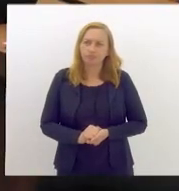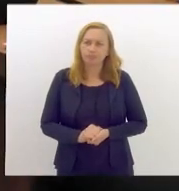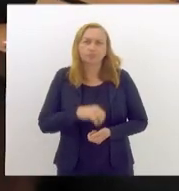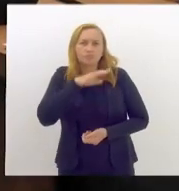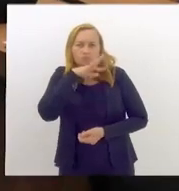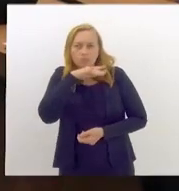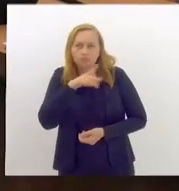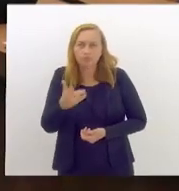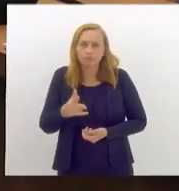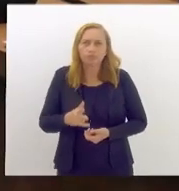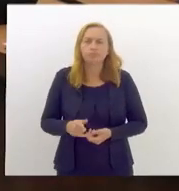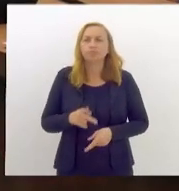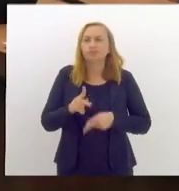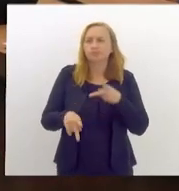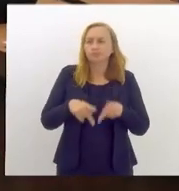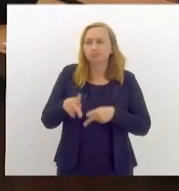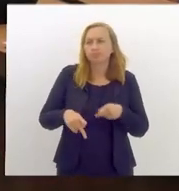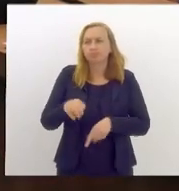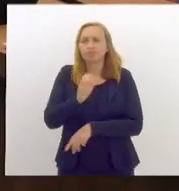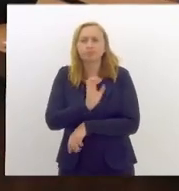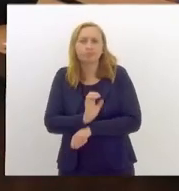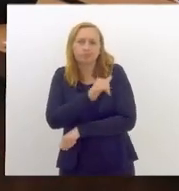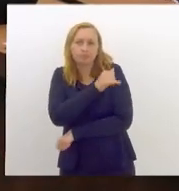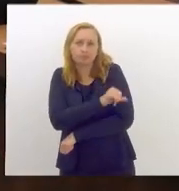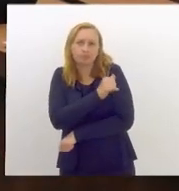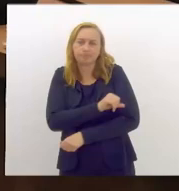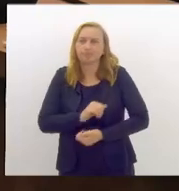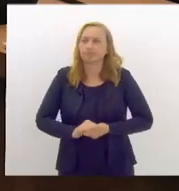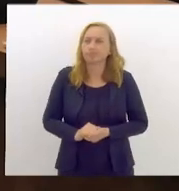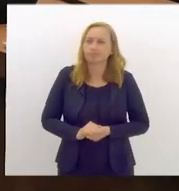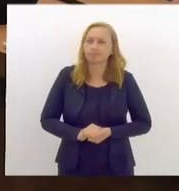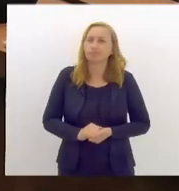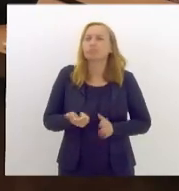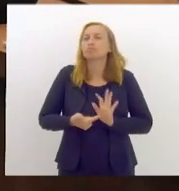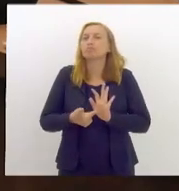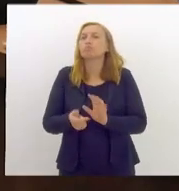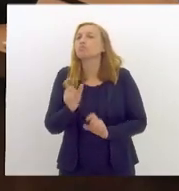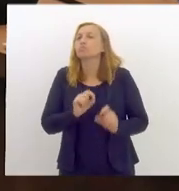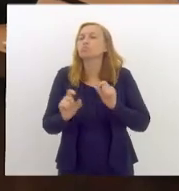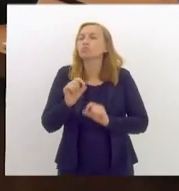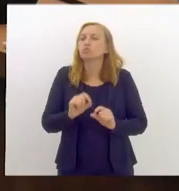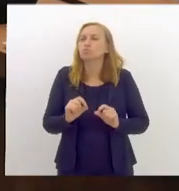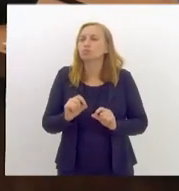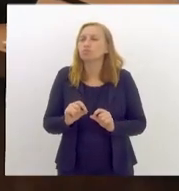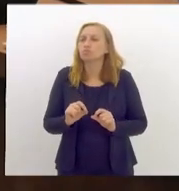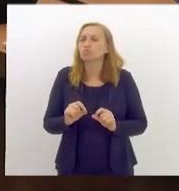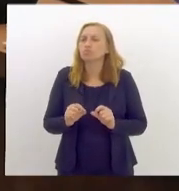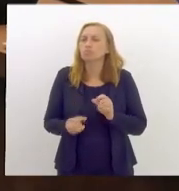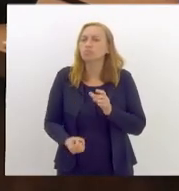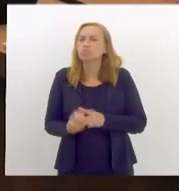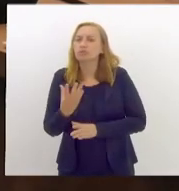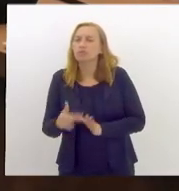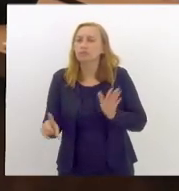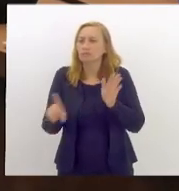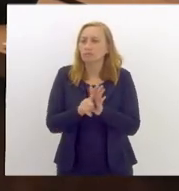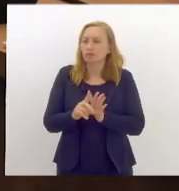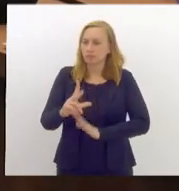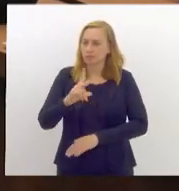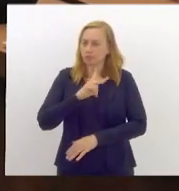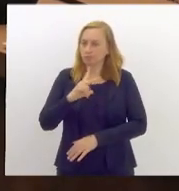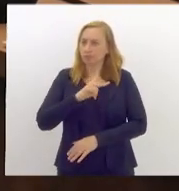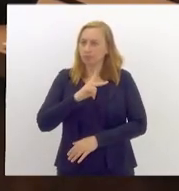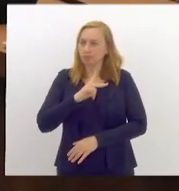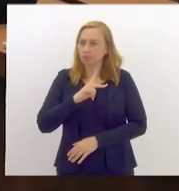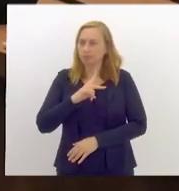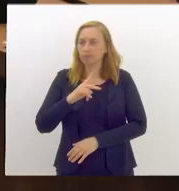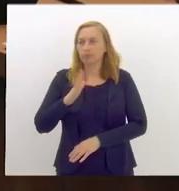escárnio com a população do estado do Rio de Janeiro Isso demonstra que legislar em causa própria virou a tônica